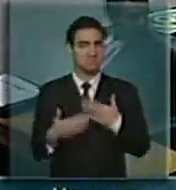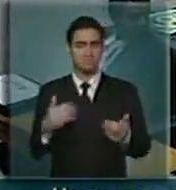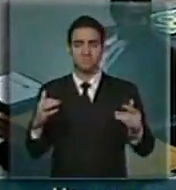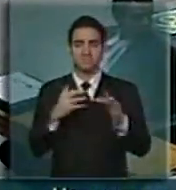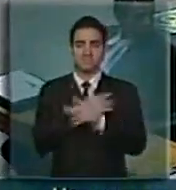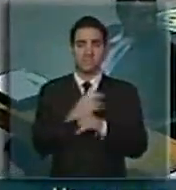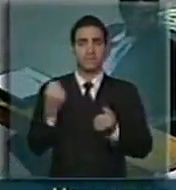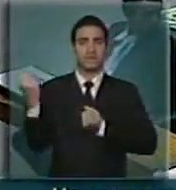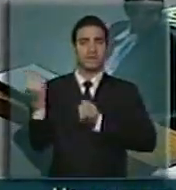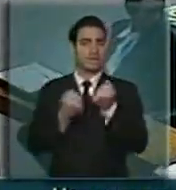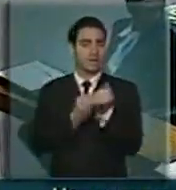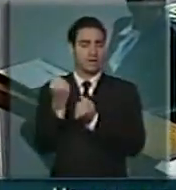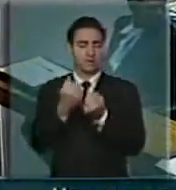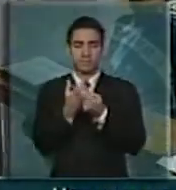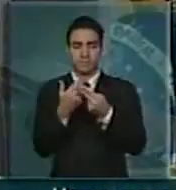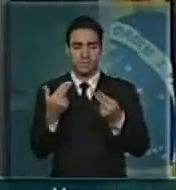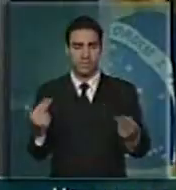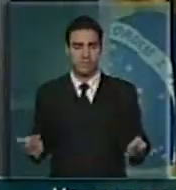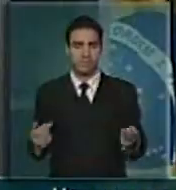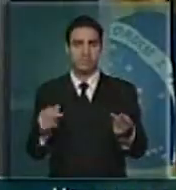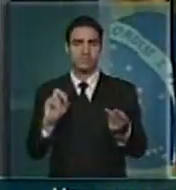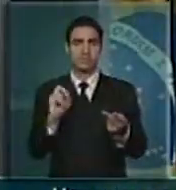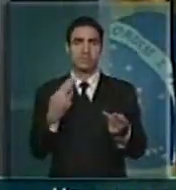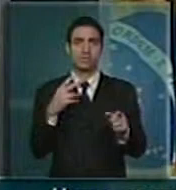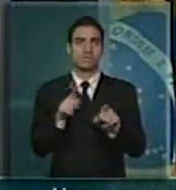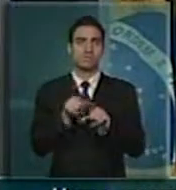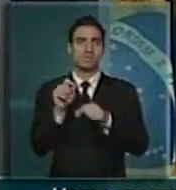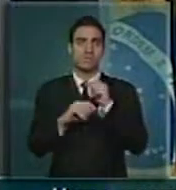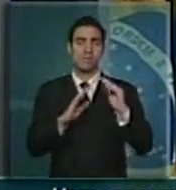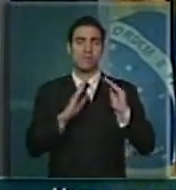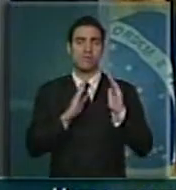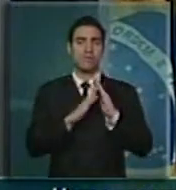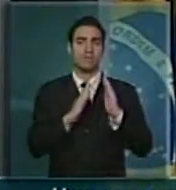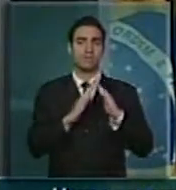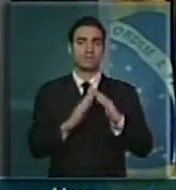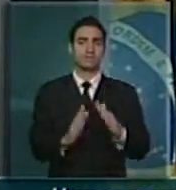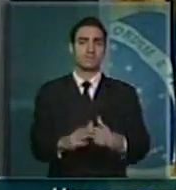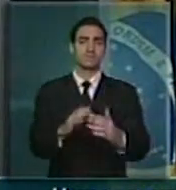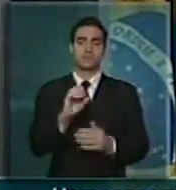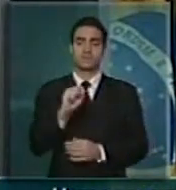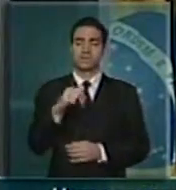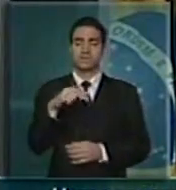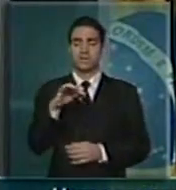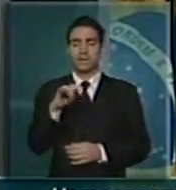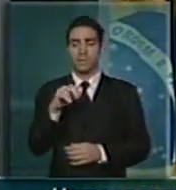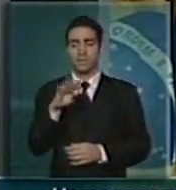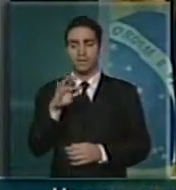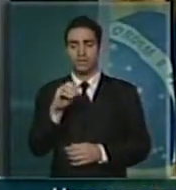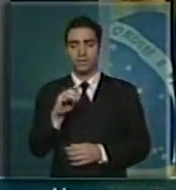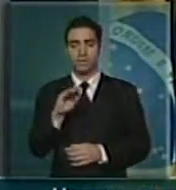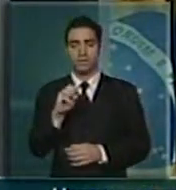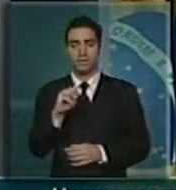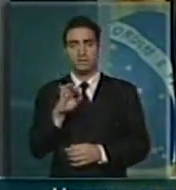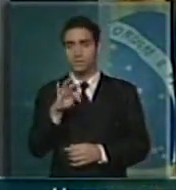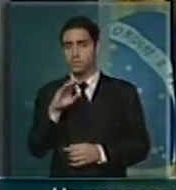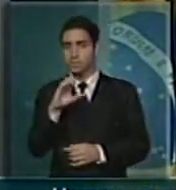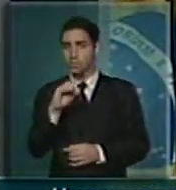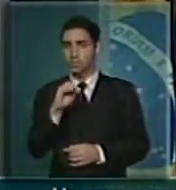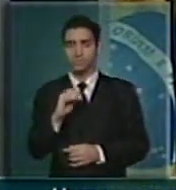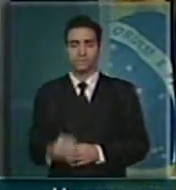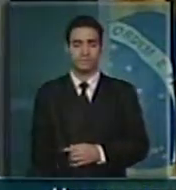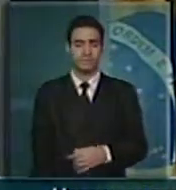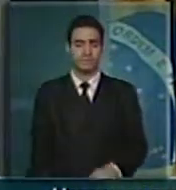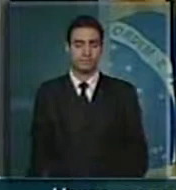né, do transporte, seja a questão de habitação, de saneamento básico, seja o